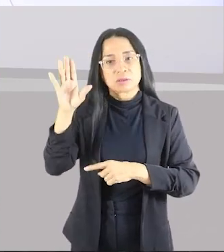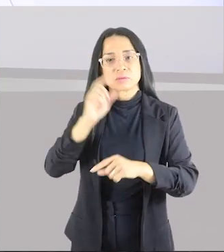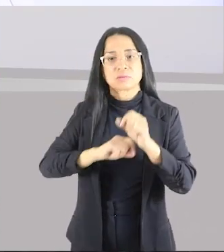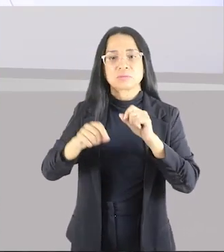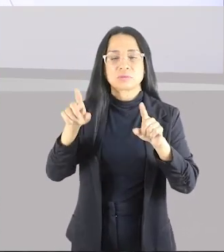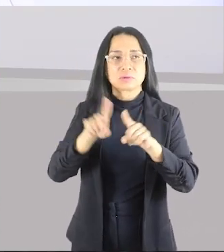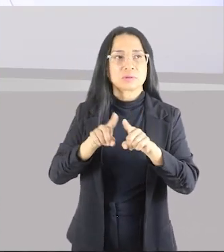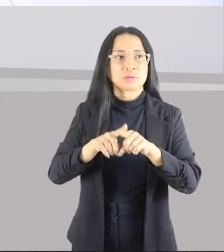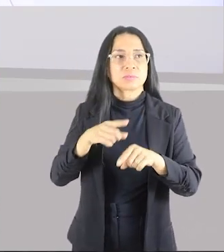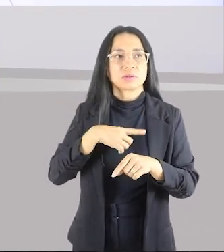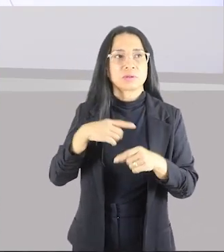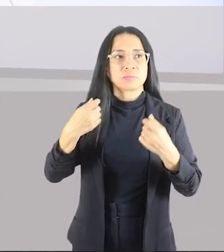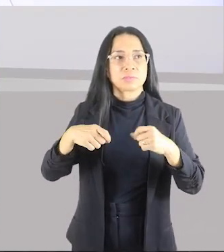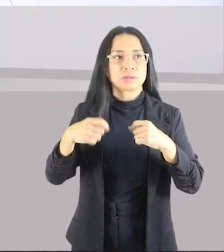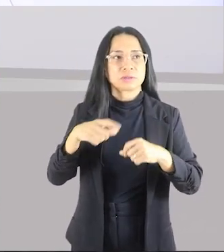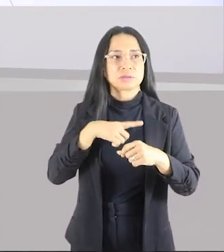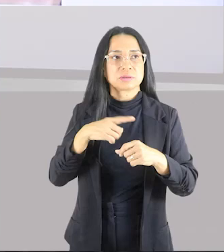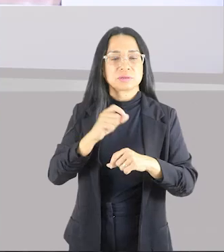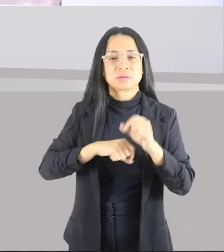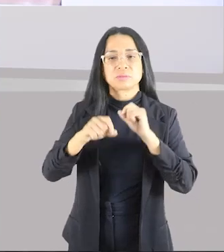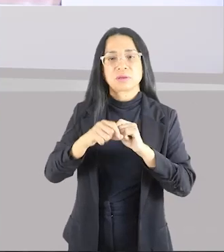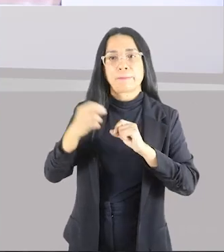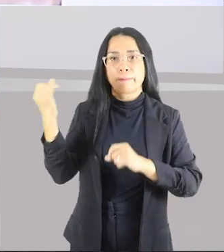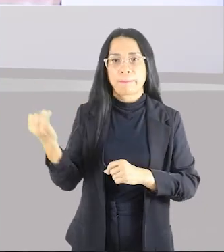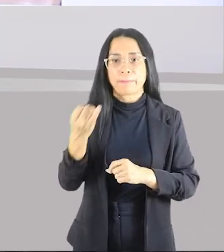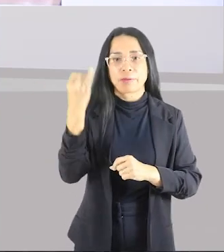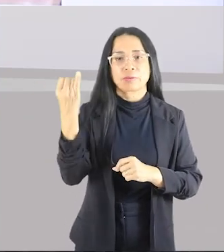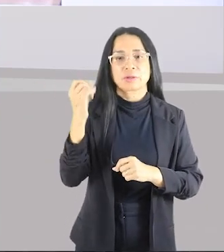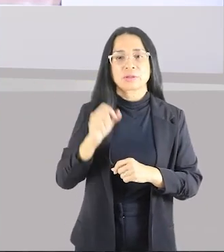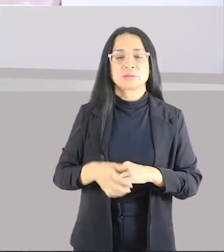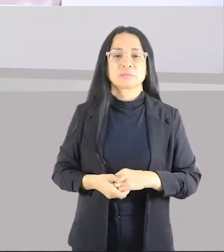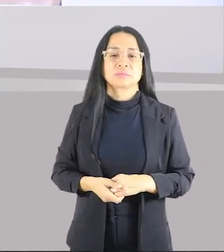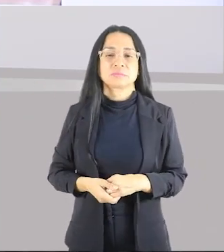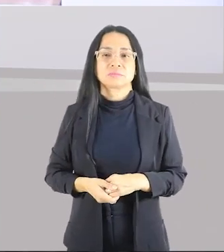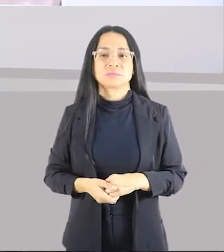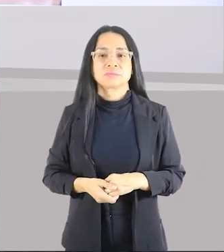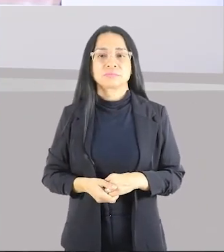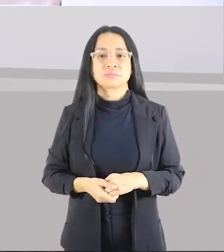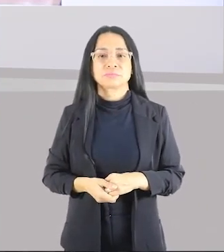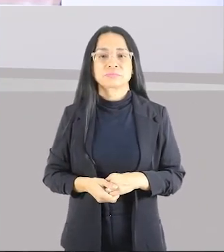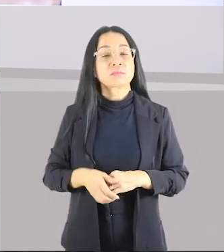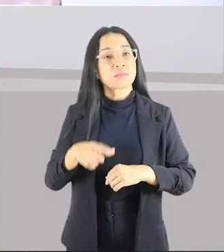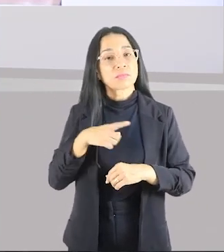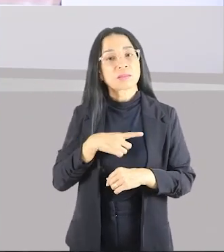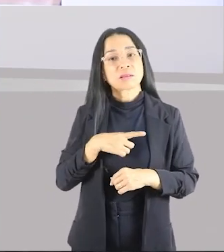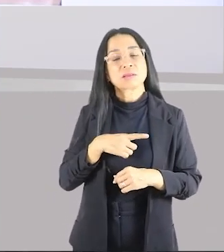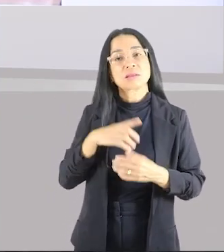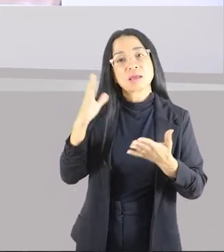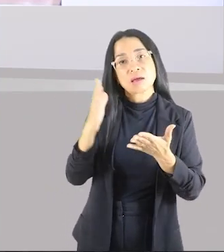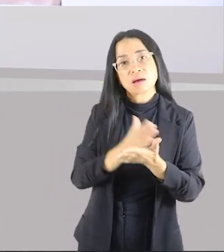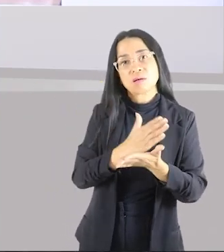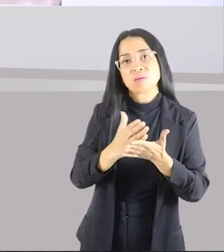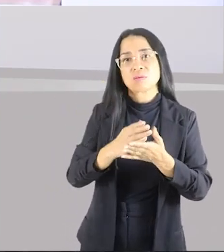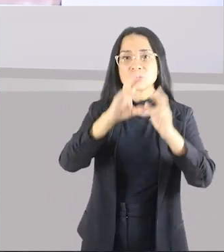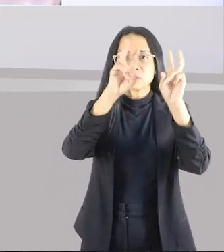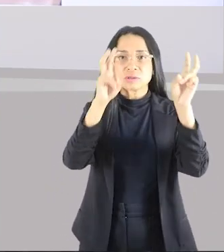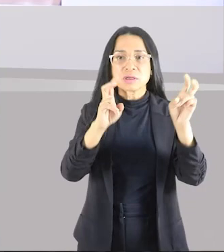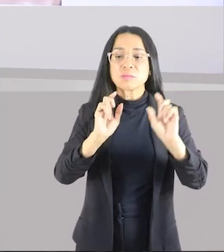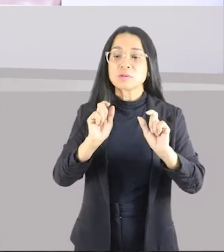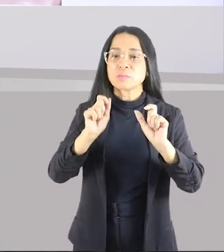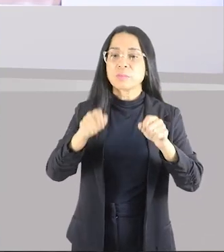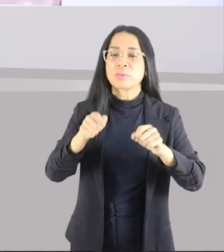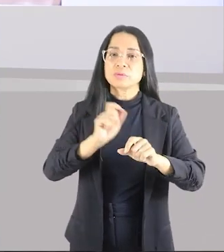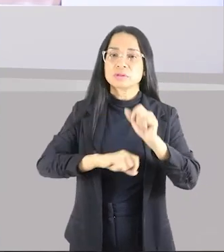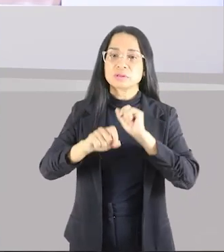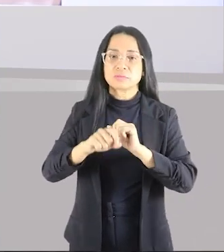ela também merece grande relevância. E aí, a gente traz aqui para vocês alguns temas que podem cair